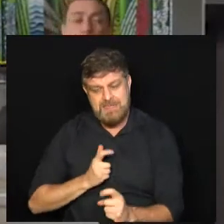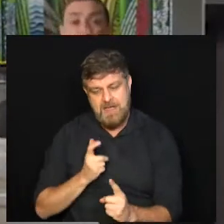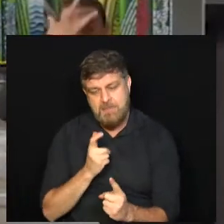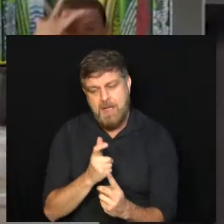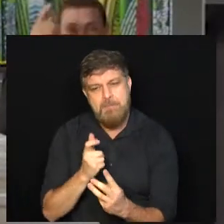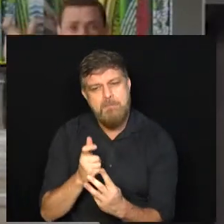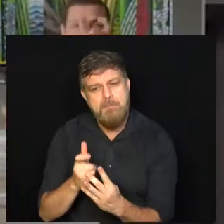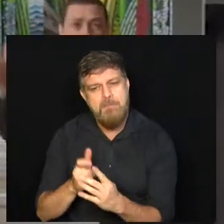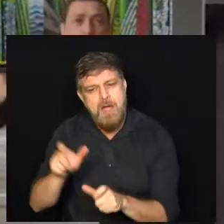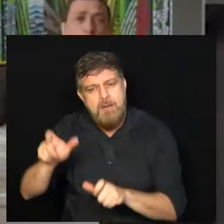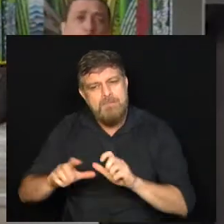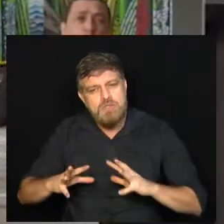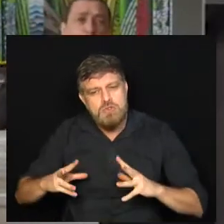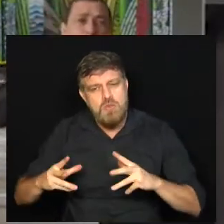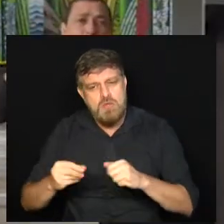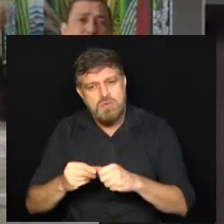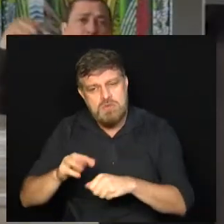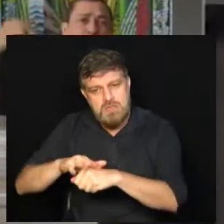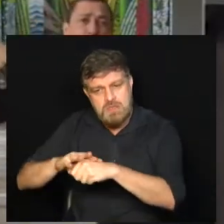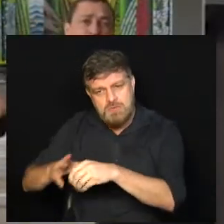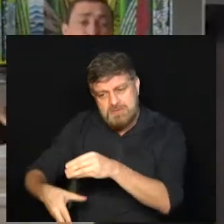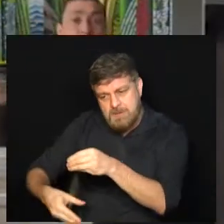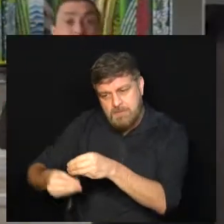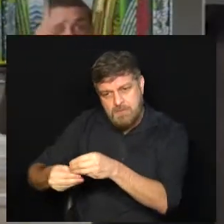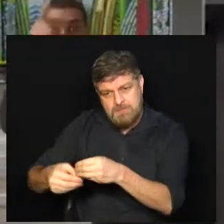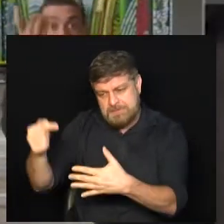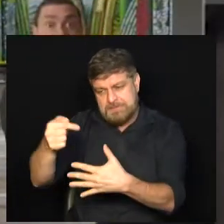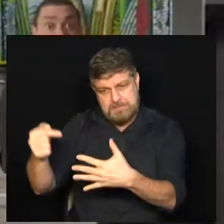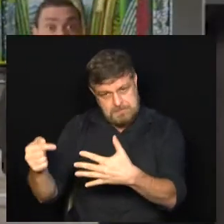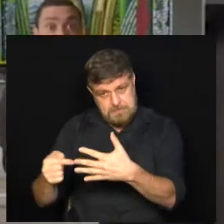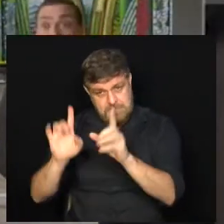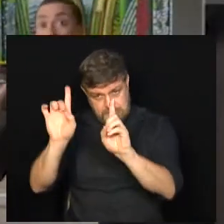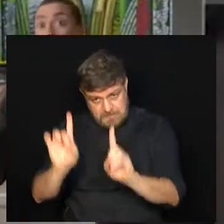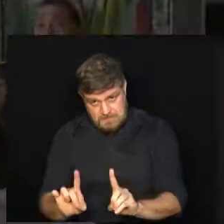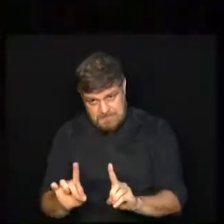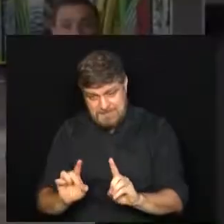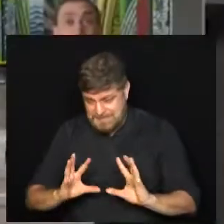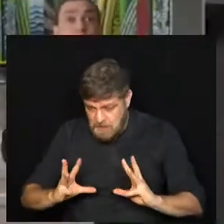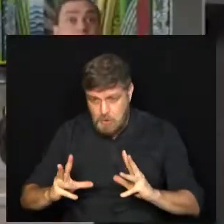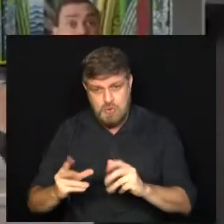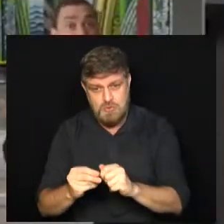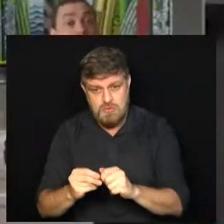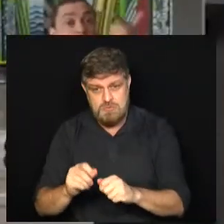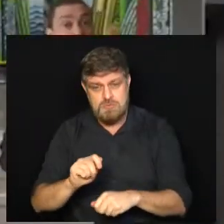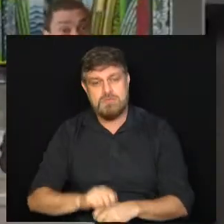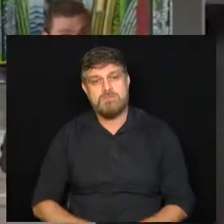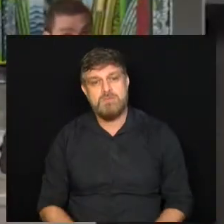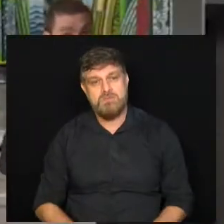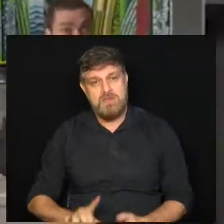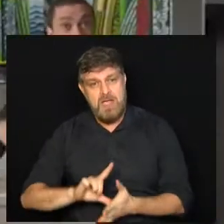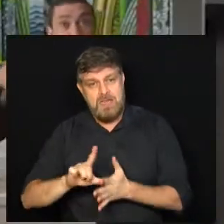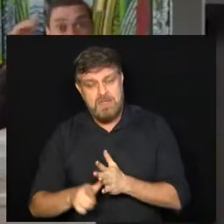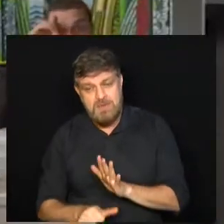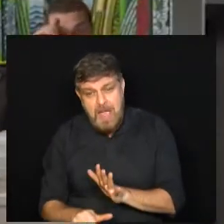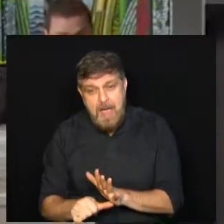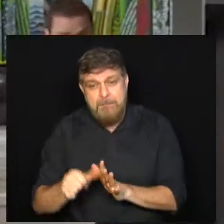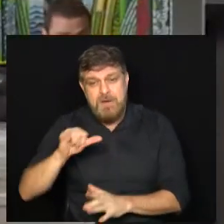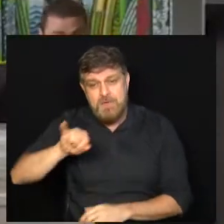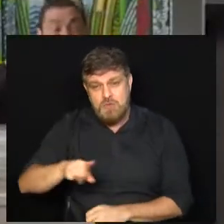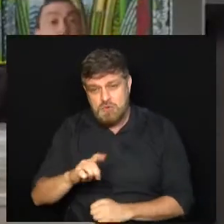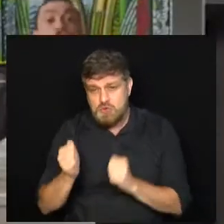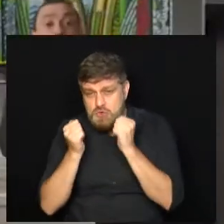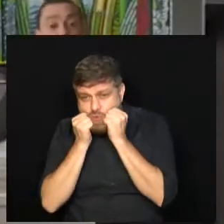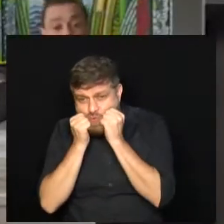as pessoas com comorbidade e deficiência no estado de São Paulo. A partir do dia 1º de julho, voltaremos a vacinar